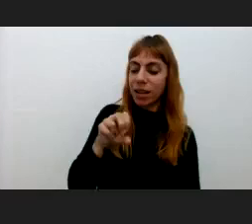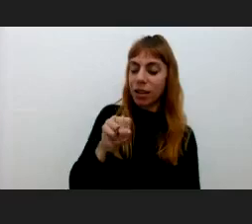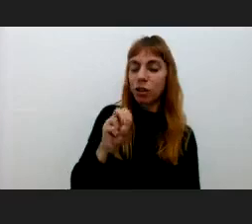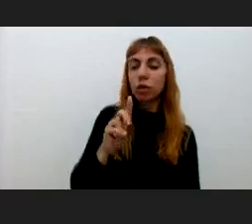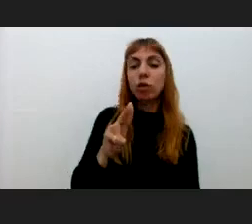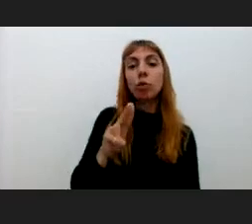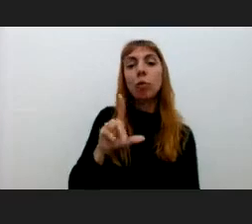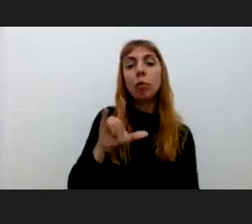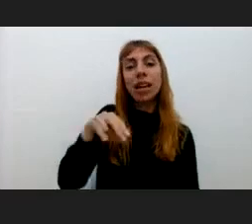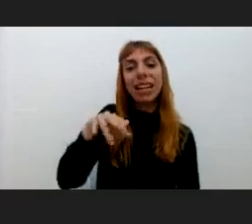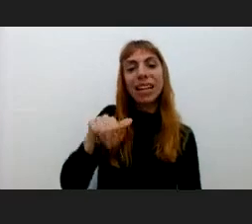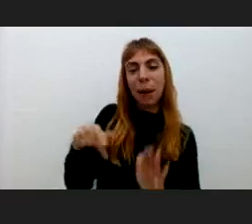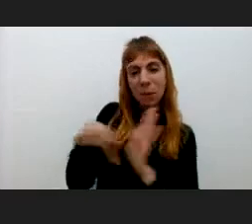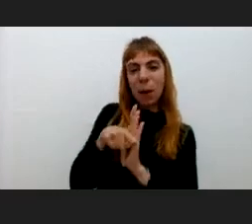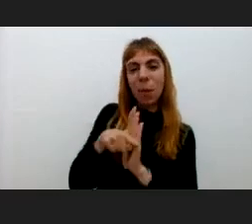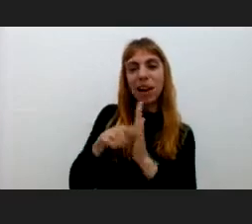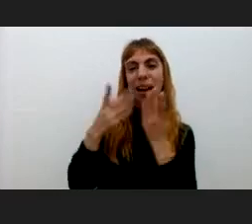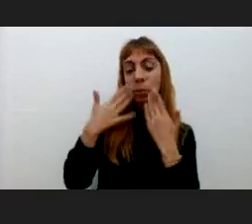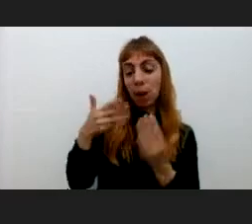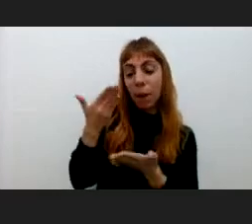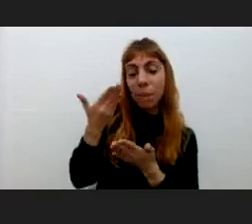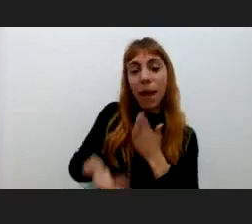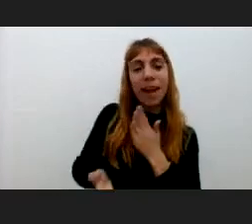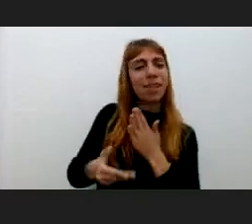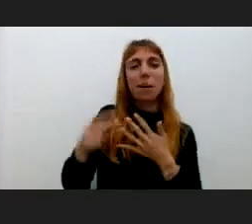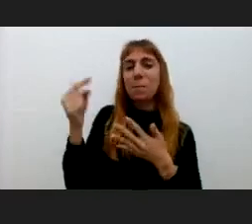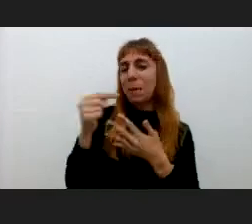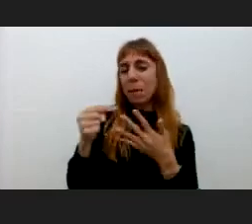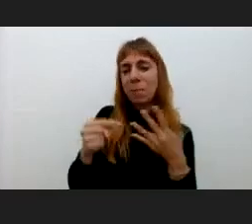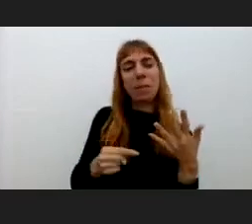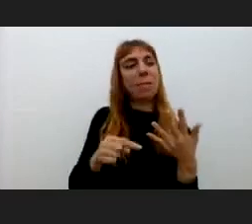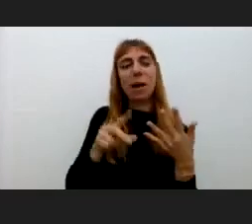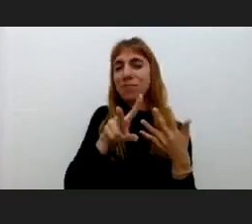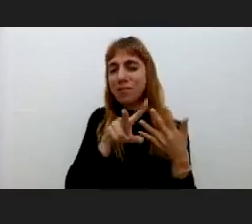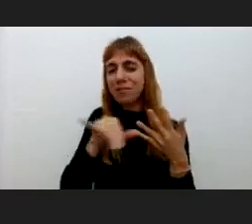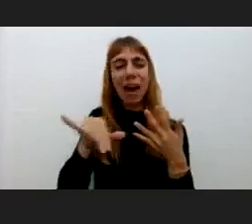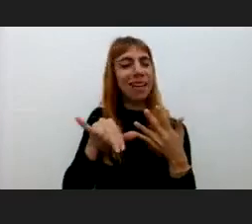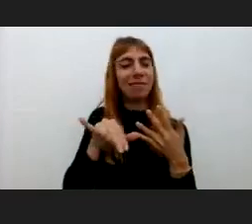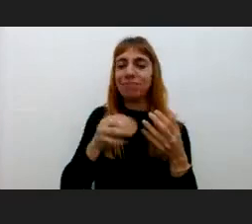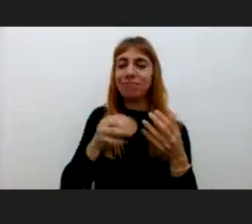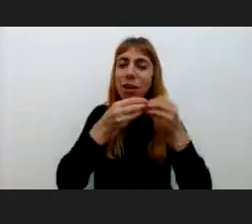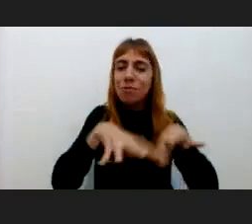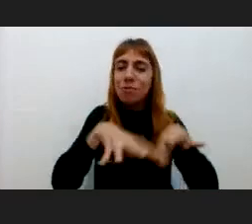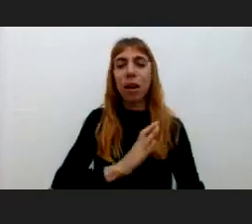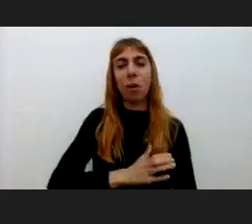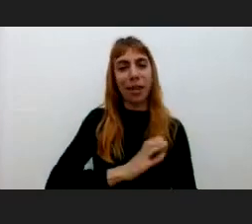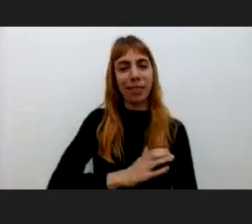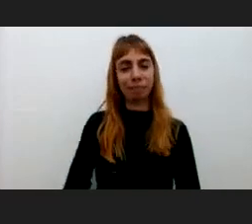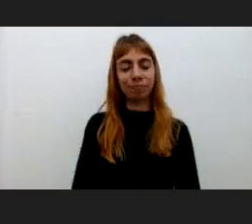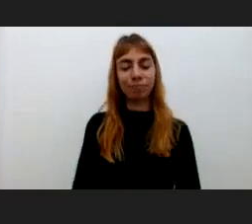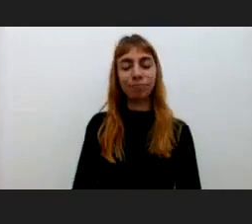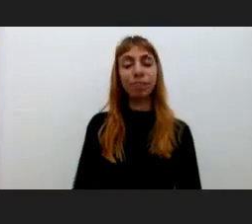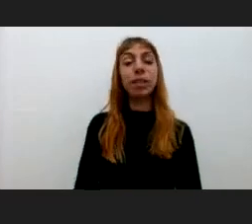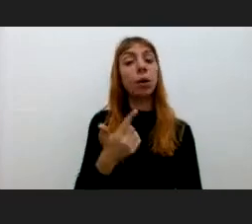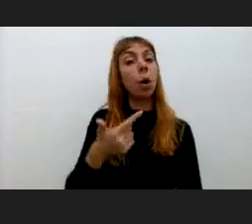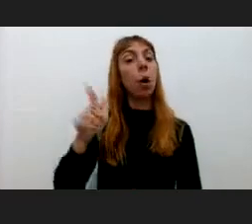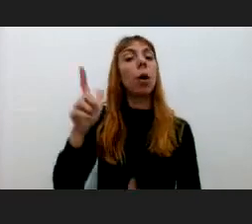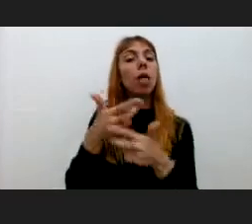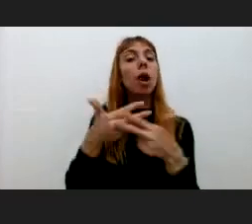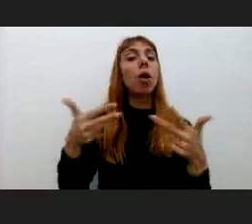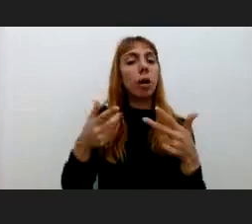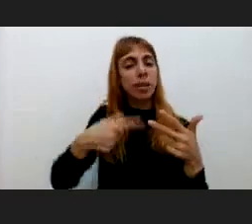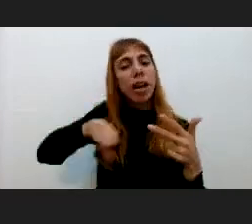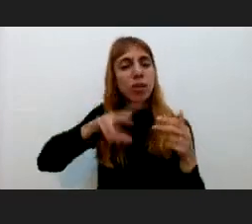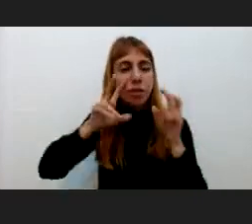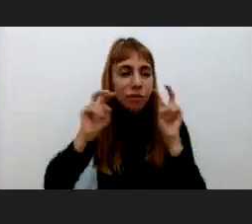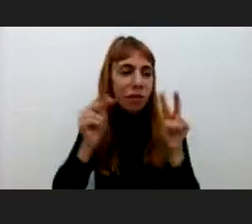hábito extremamente negativo para o coração, o cigarro, né? E não é só o cigarro, né? Agora